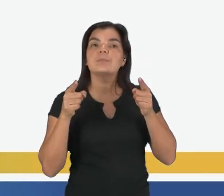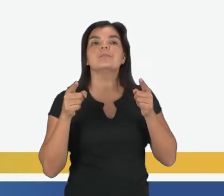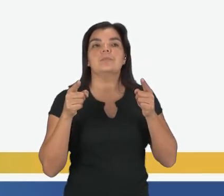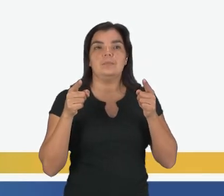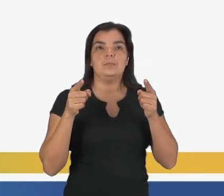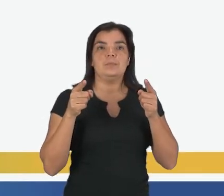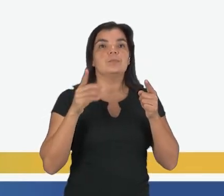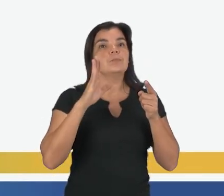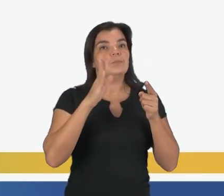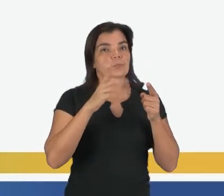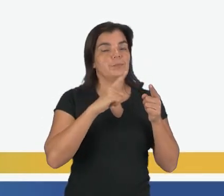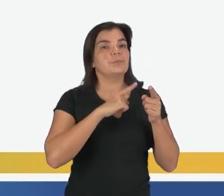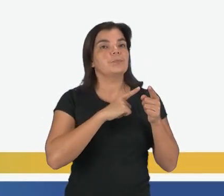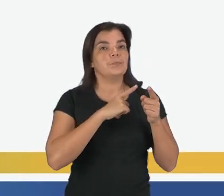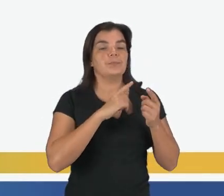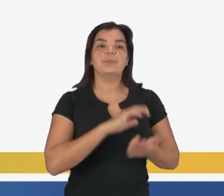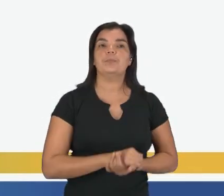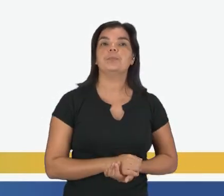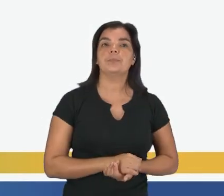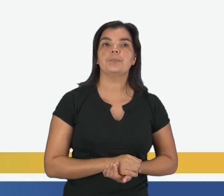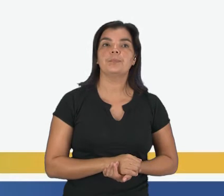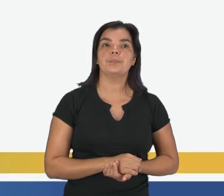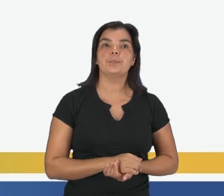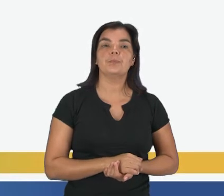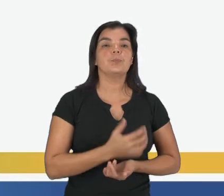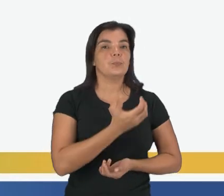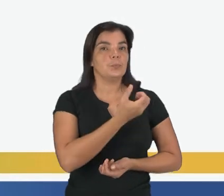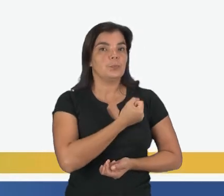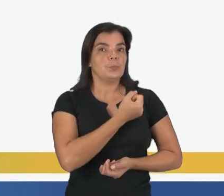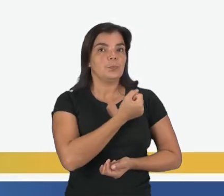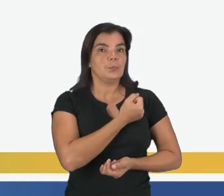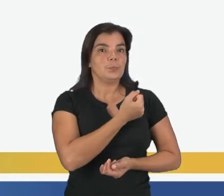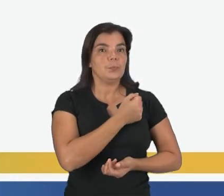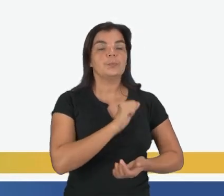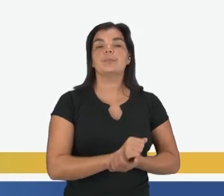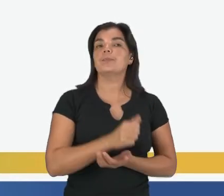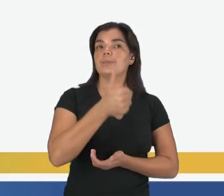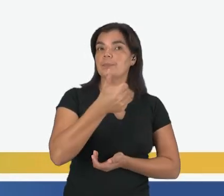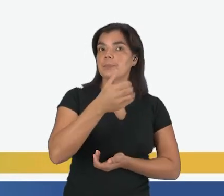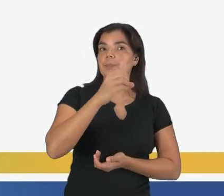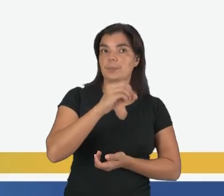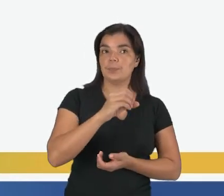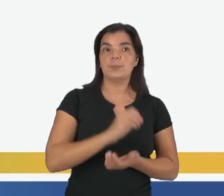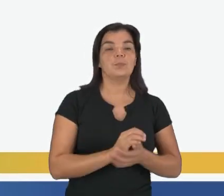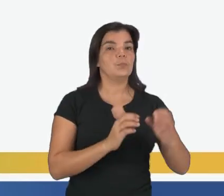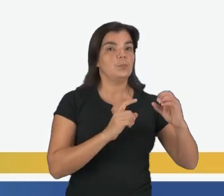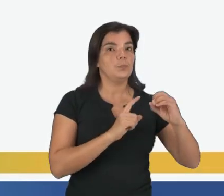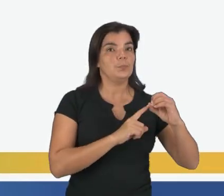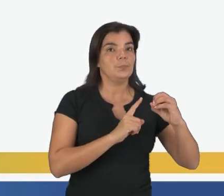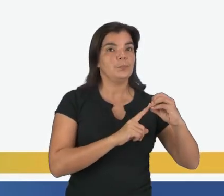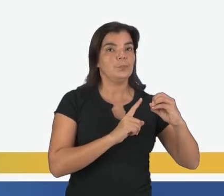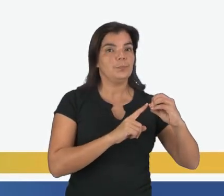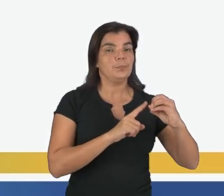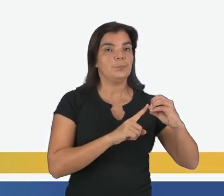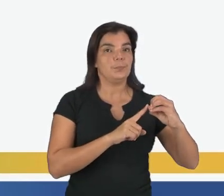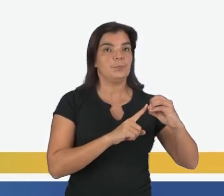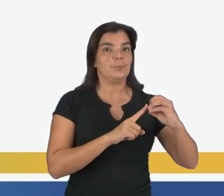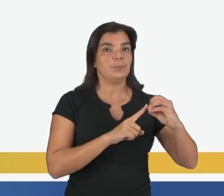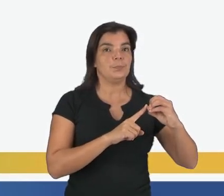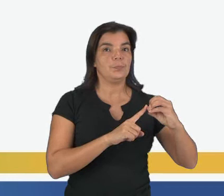aí eu já tenho, né, números decimais entre o 0 e